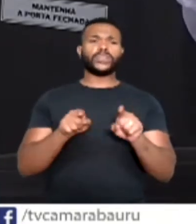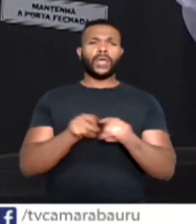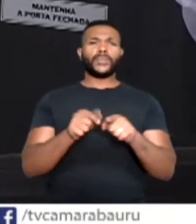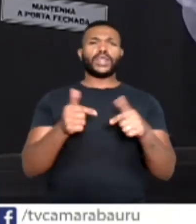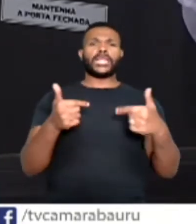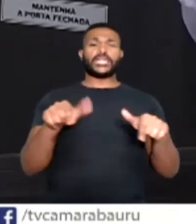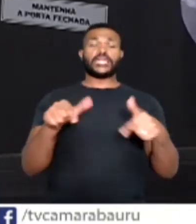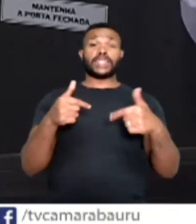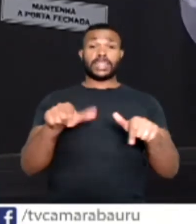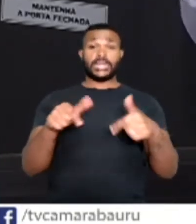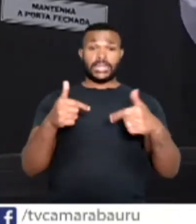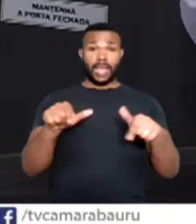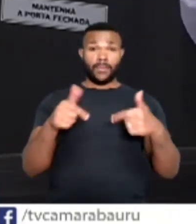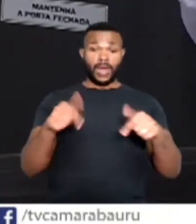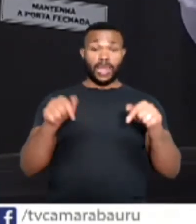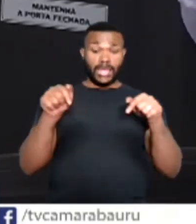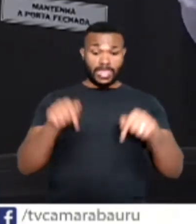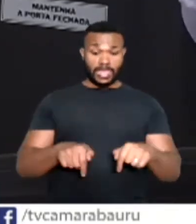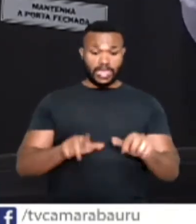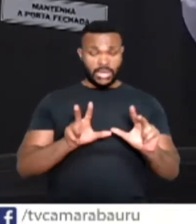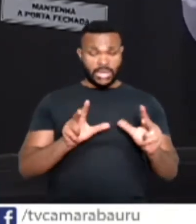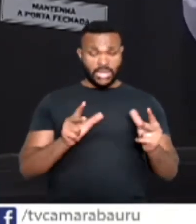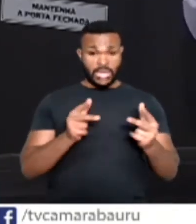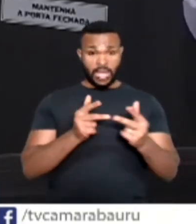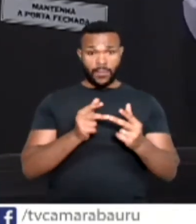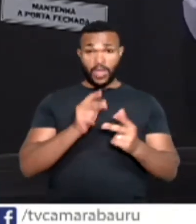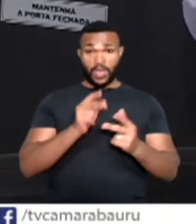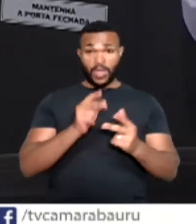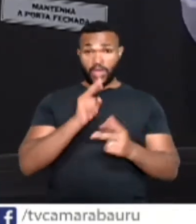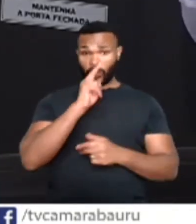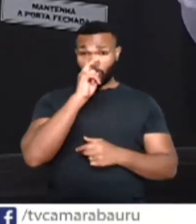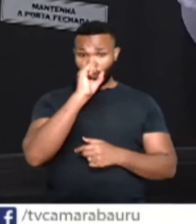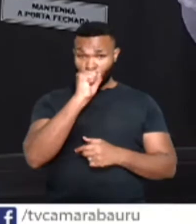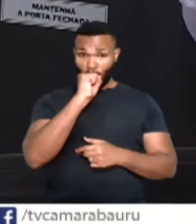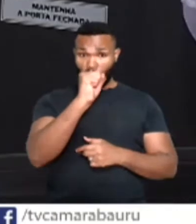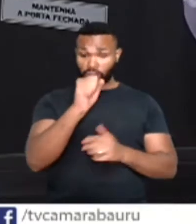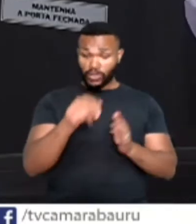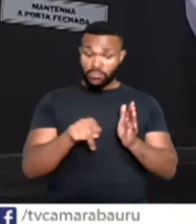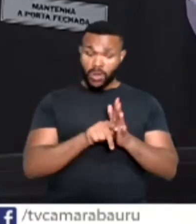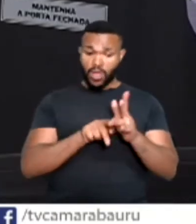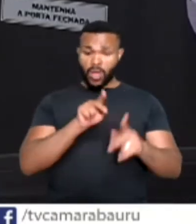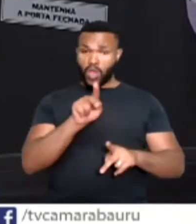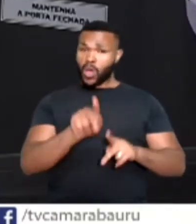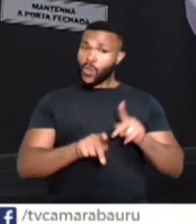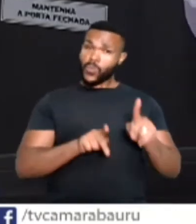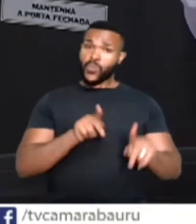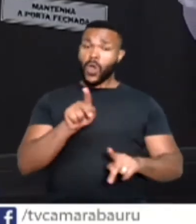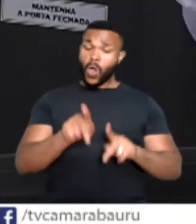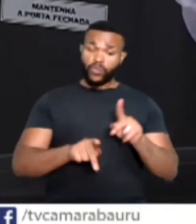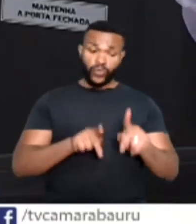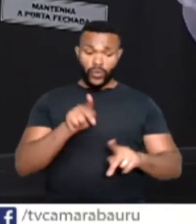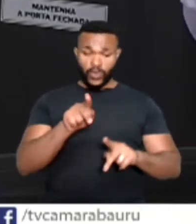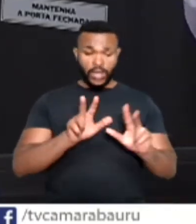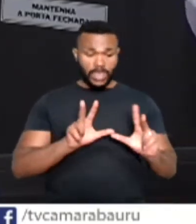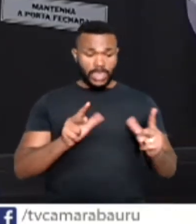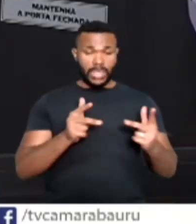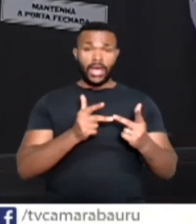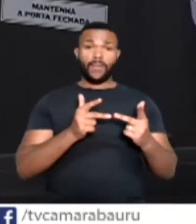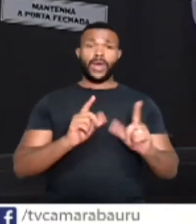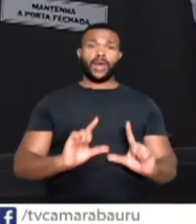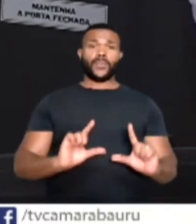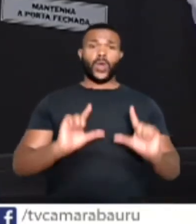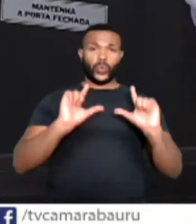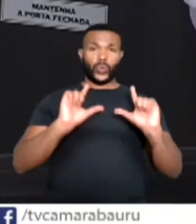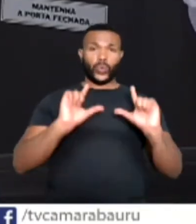fortalecimento dessa Casa de Leis, que é a Casa do Povo Democrática, chamada Câmara Municipal de Bauru.